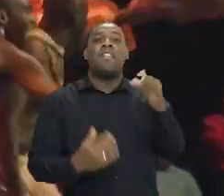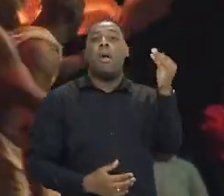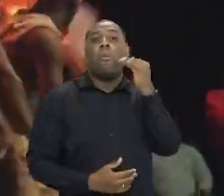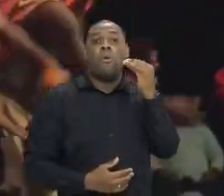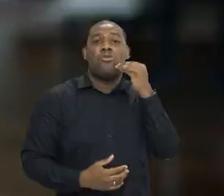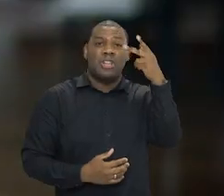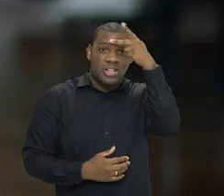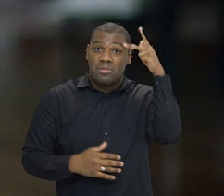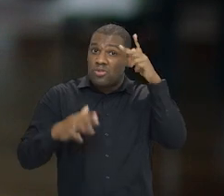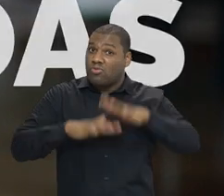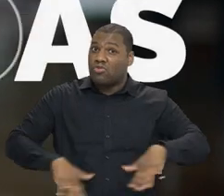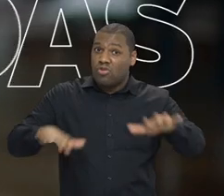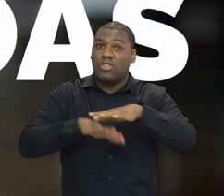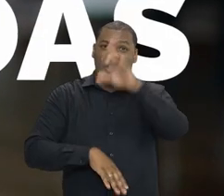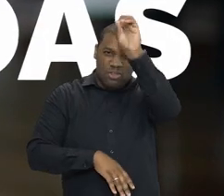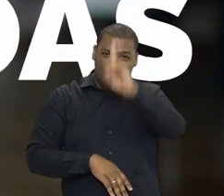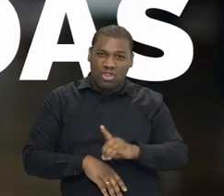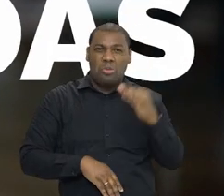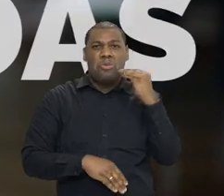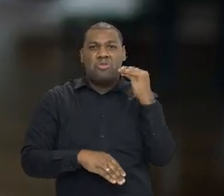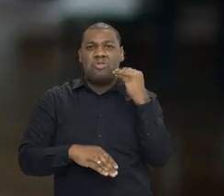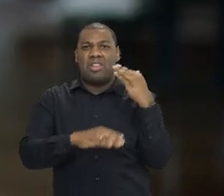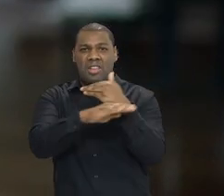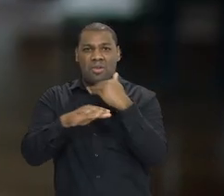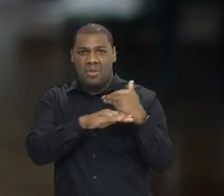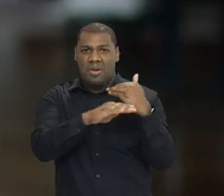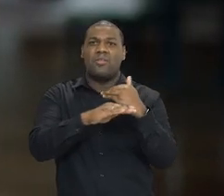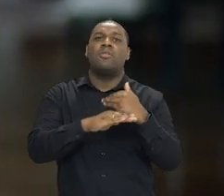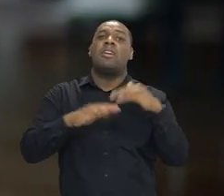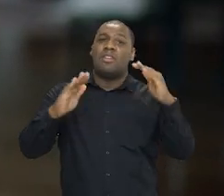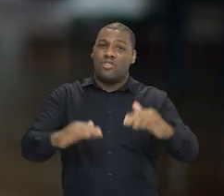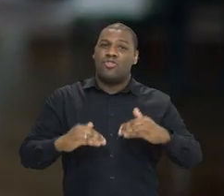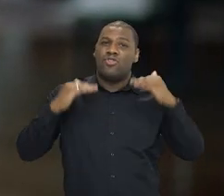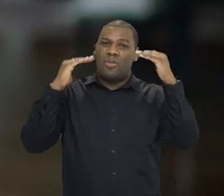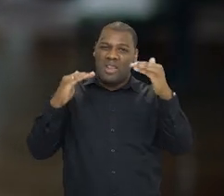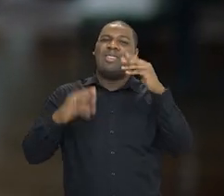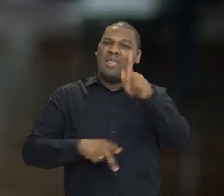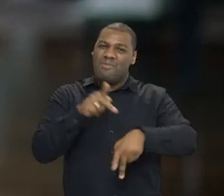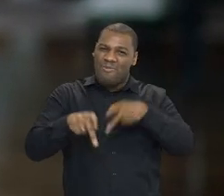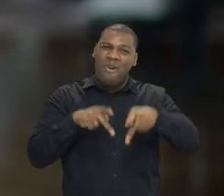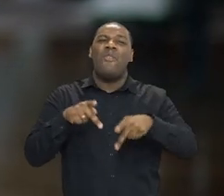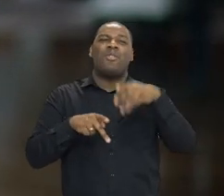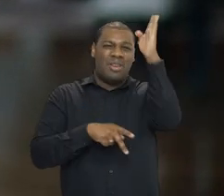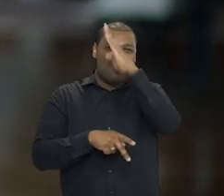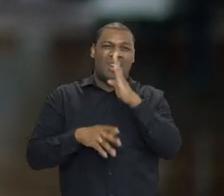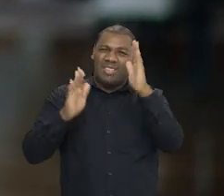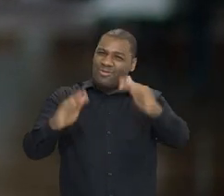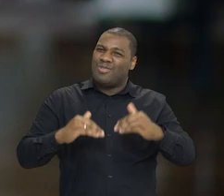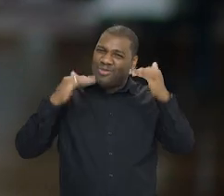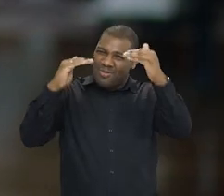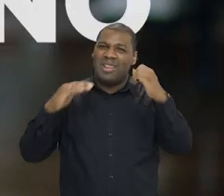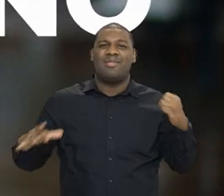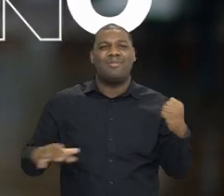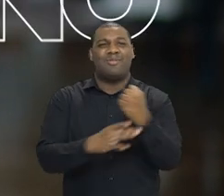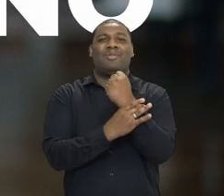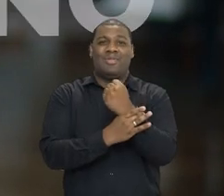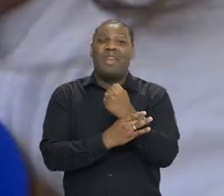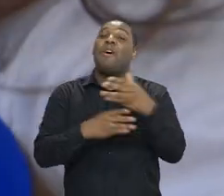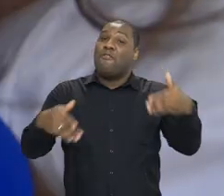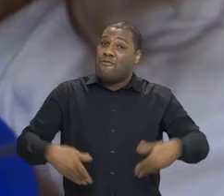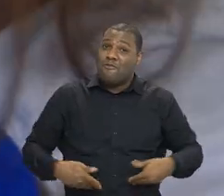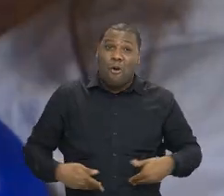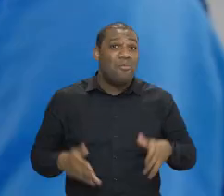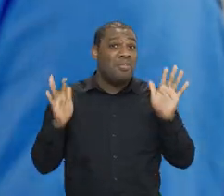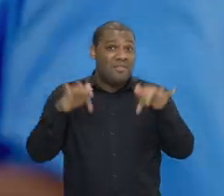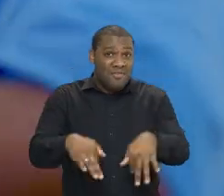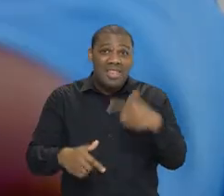criar oportunidade para todos e todas. Soberania é garantir a soberania do povo brasileiro. Um povo soberano é um